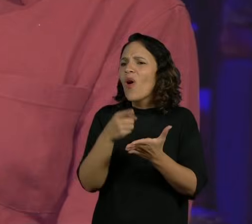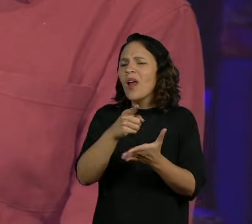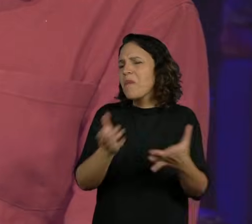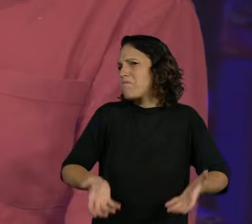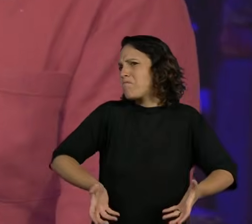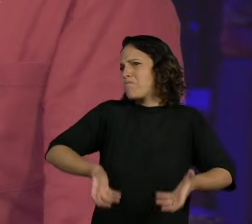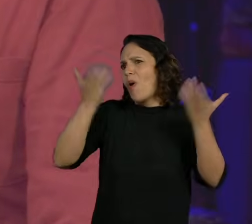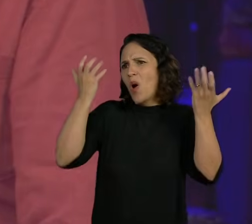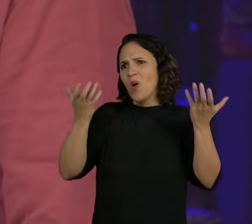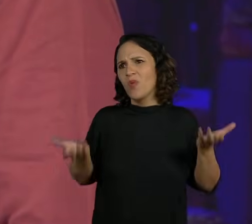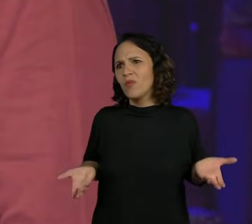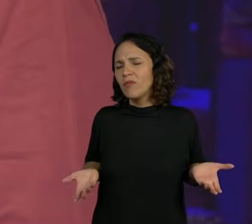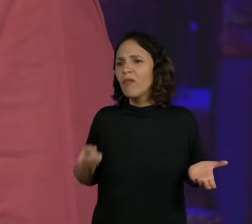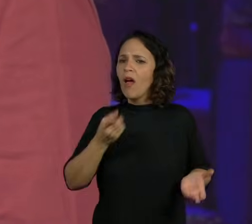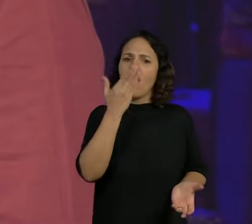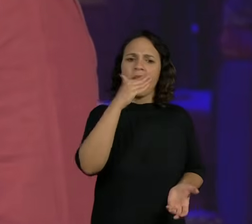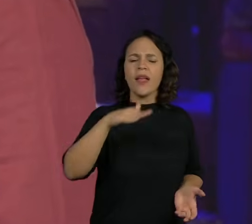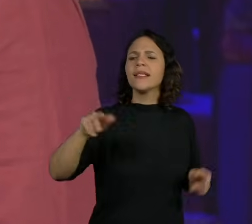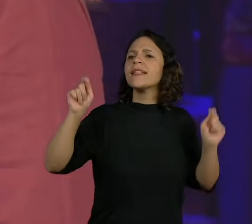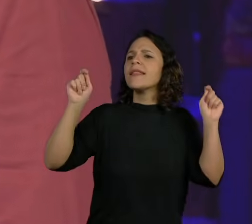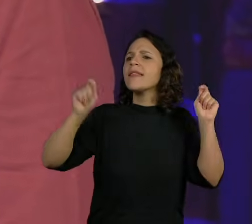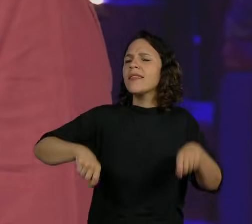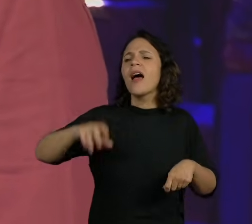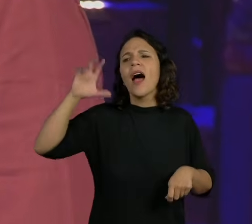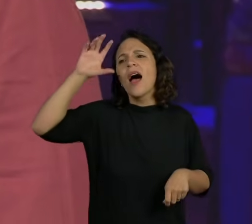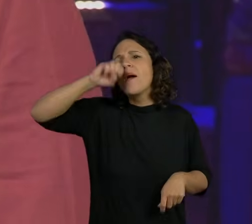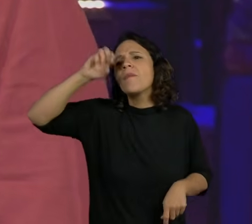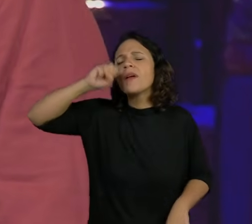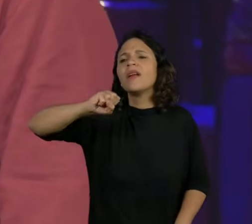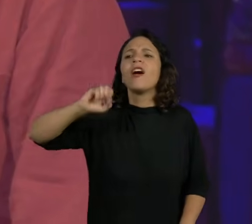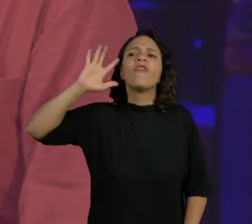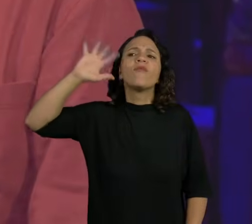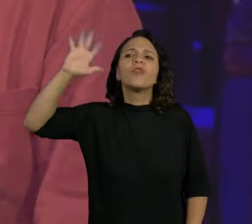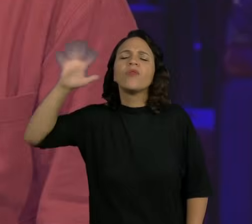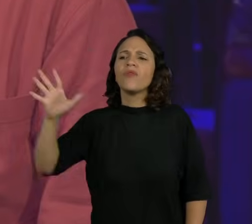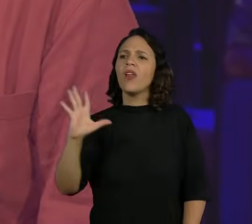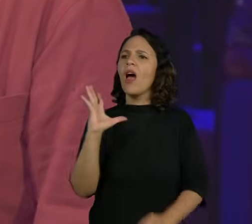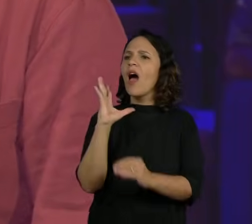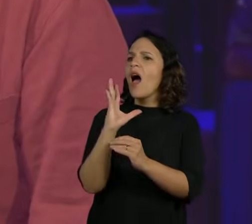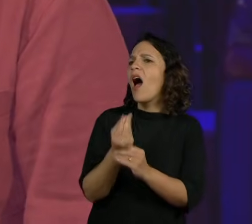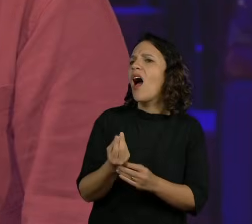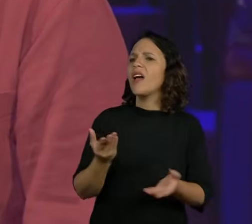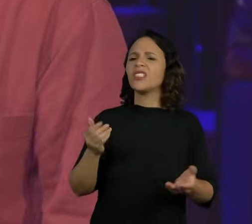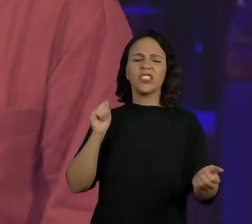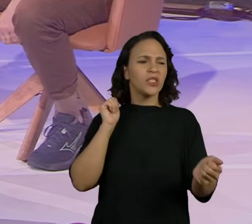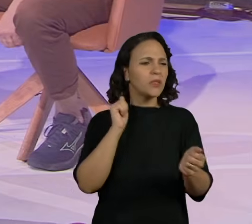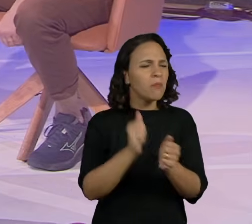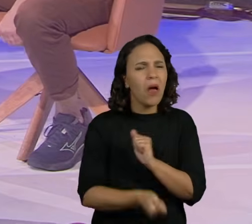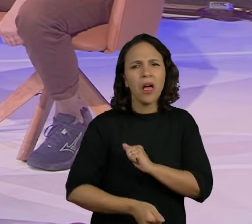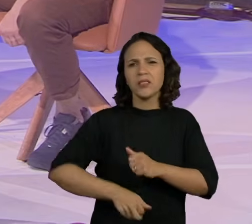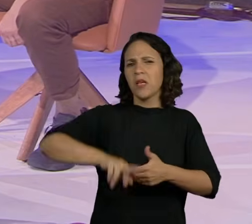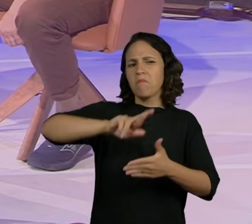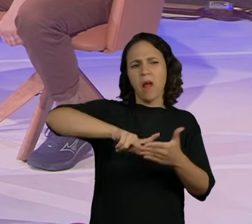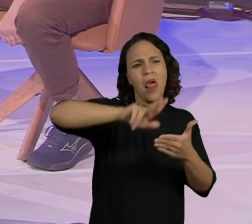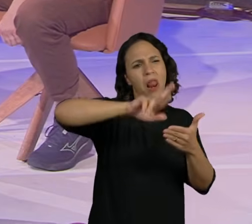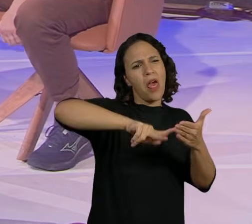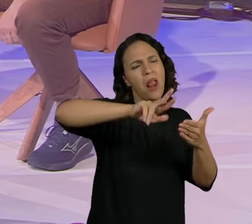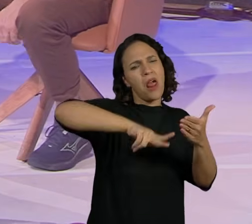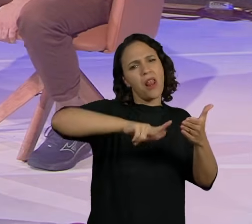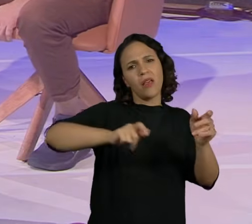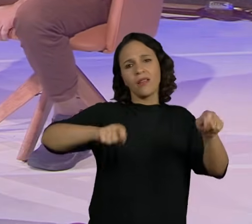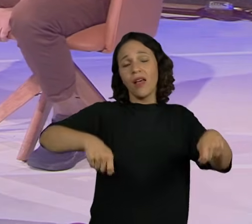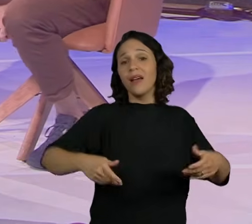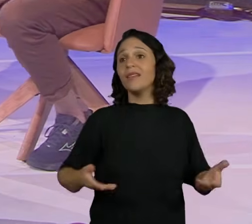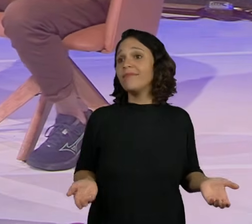entendeu? Que a criança vai aprender filosofia, artes, etc., esportes Grande Darcy e tal. Ribeiro, né?